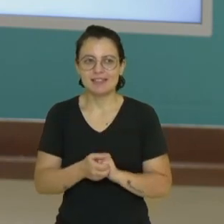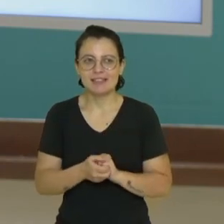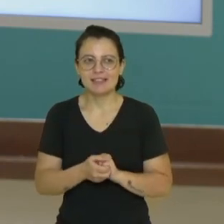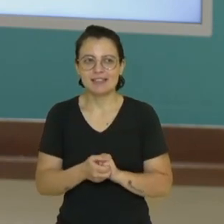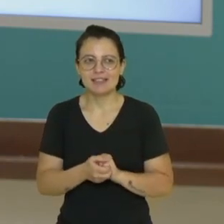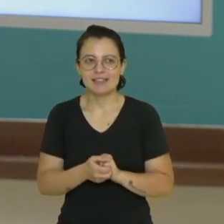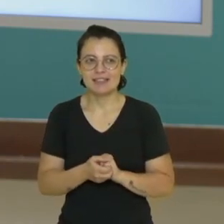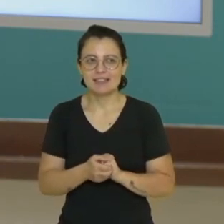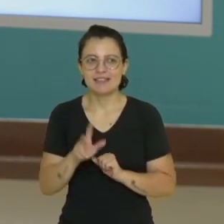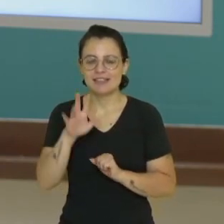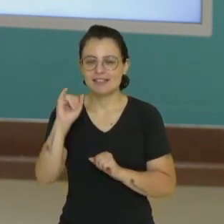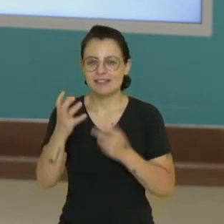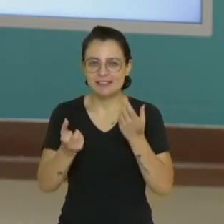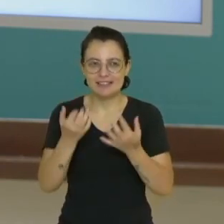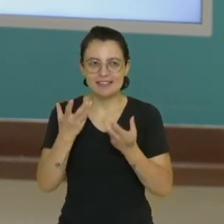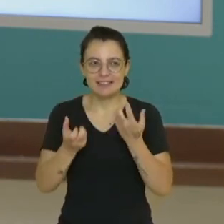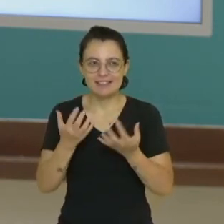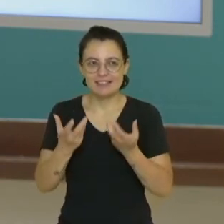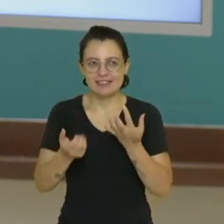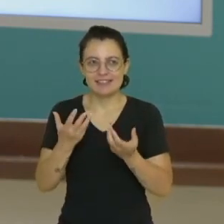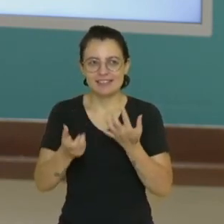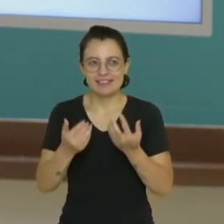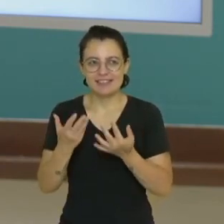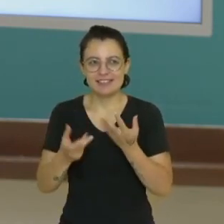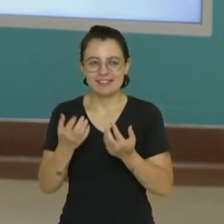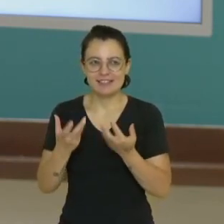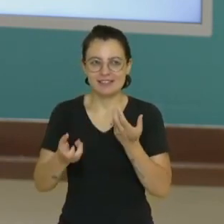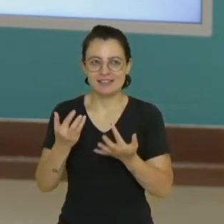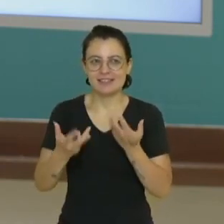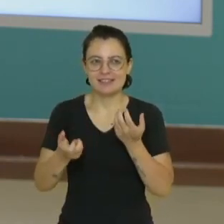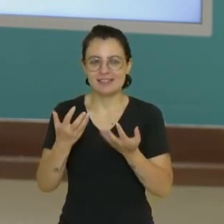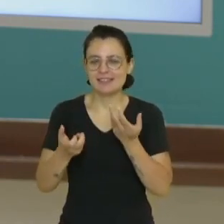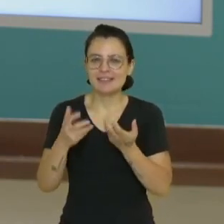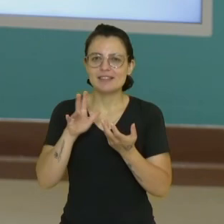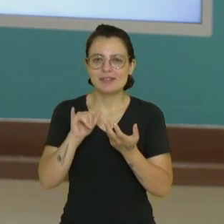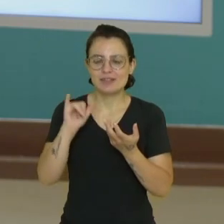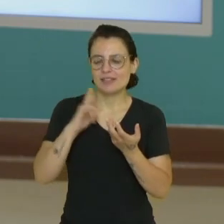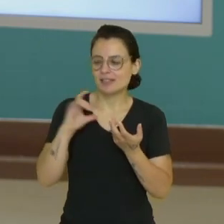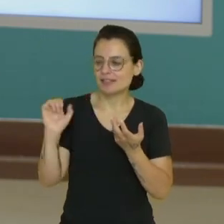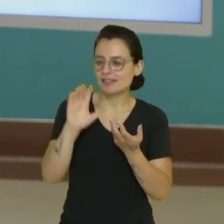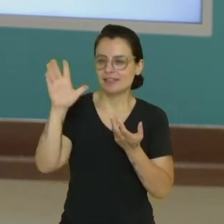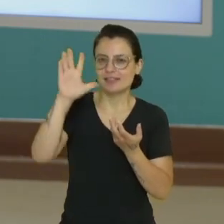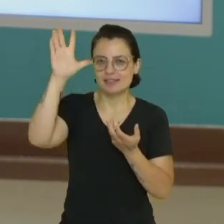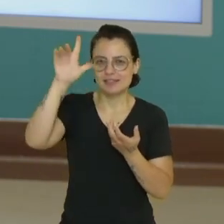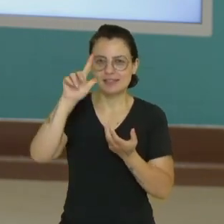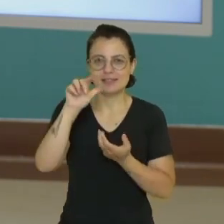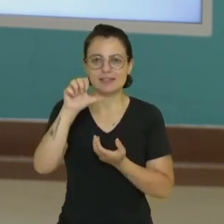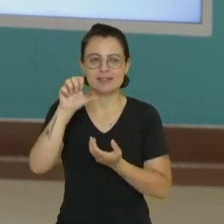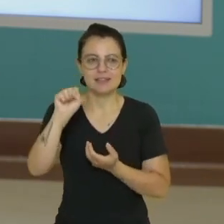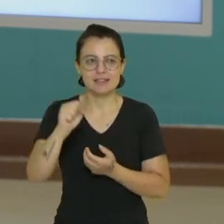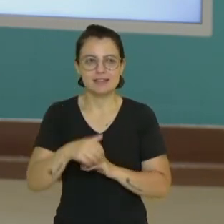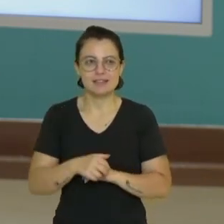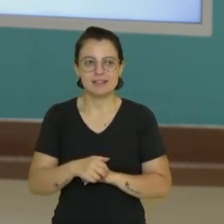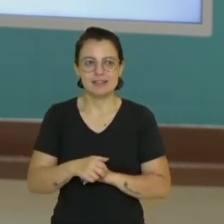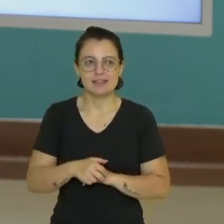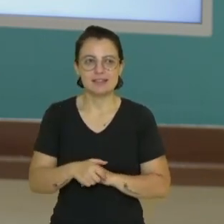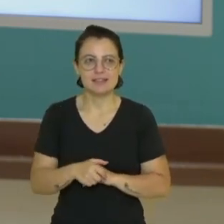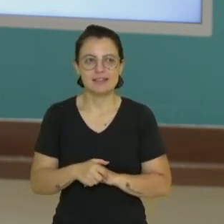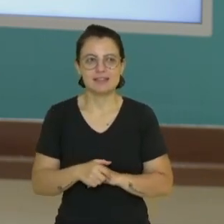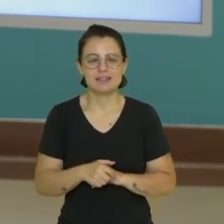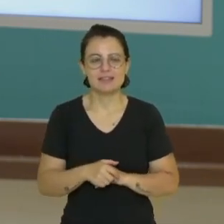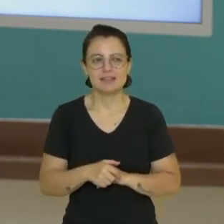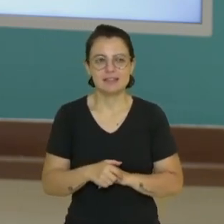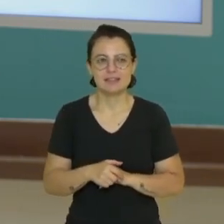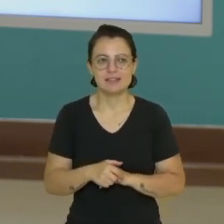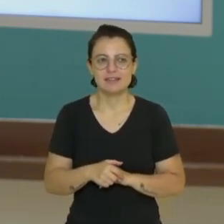a ferver, entrar em ebulição e vai começar a liberar umas bolinhas, umas bolinhas. E